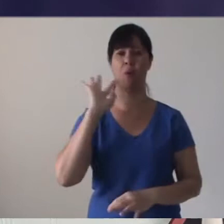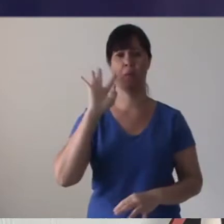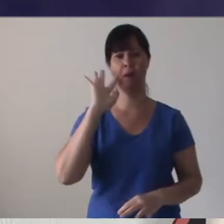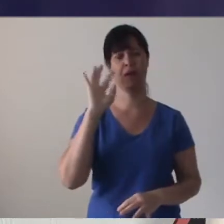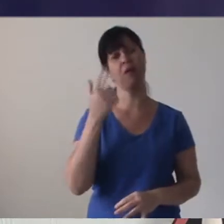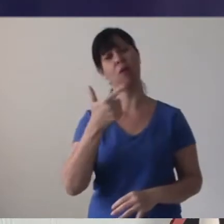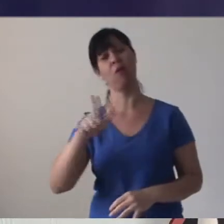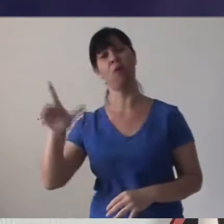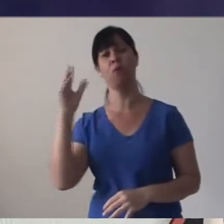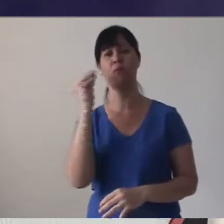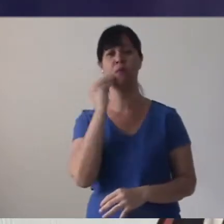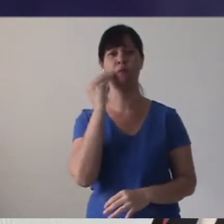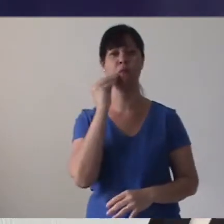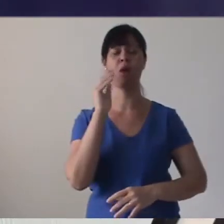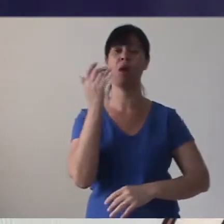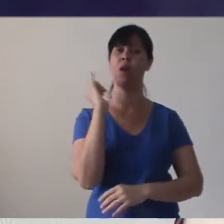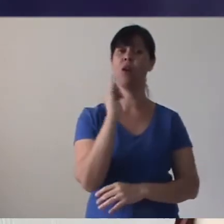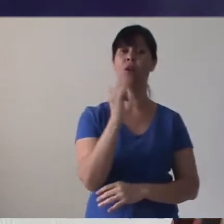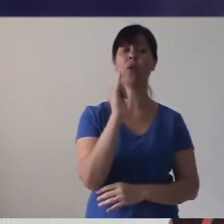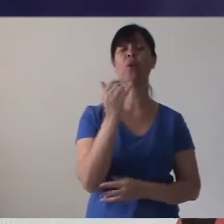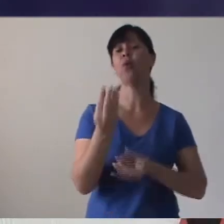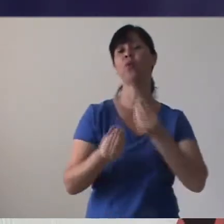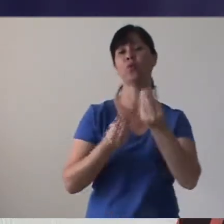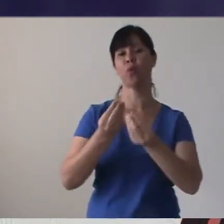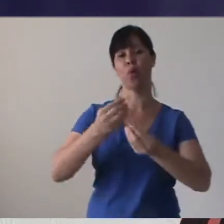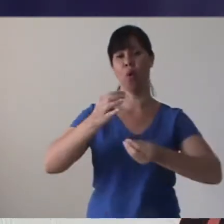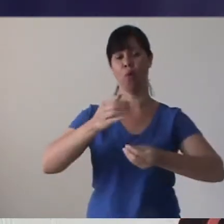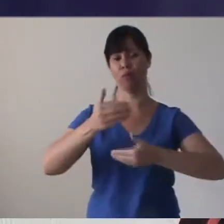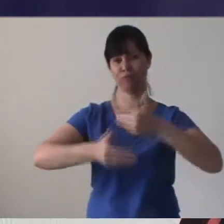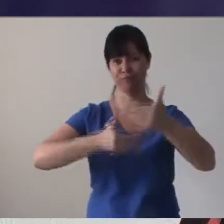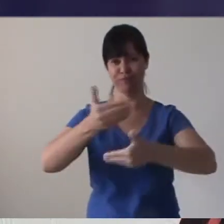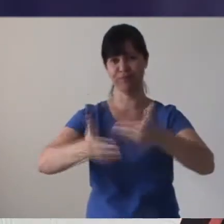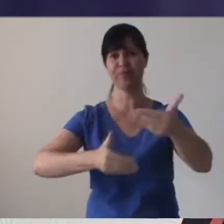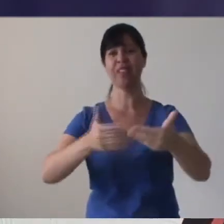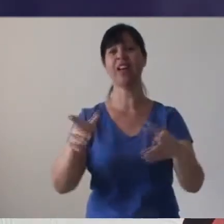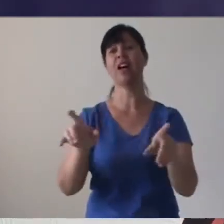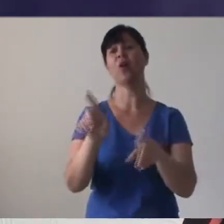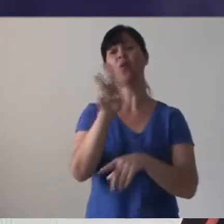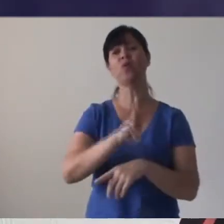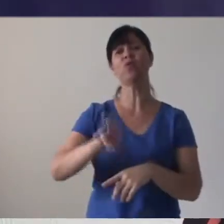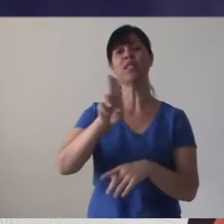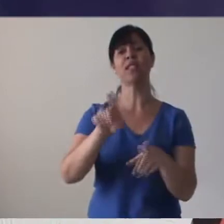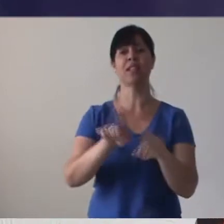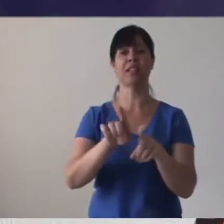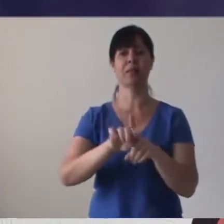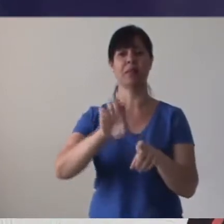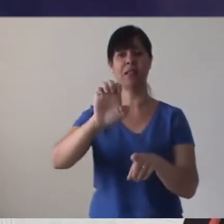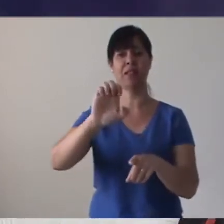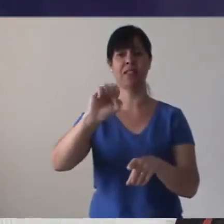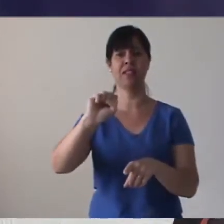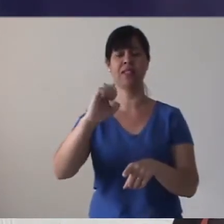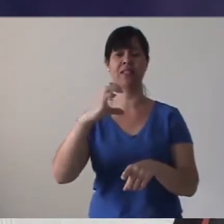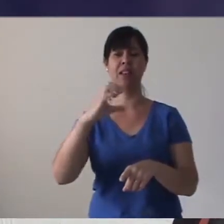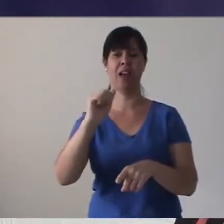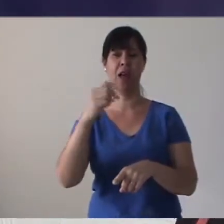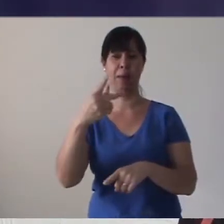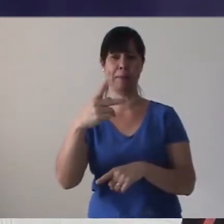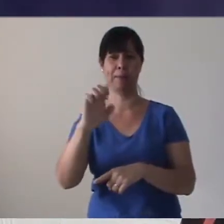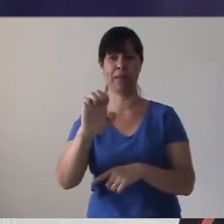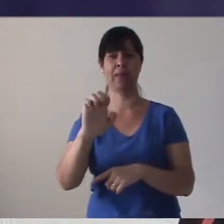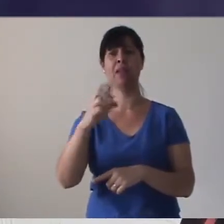numa outra oportunidade eu conto o que foi que nós fizemos. Até escape room nós utilizamos, sala de aula